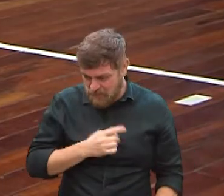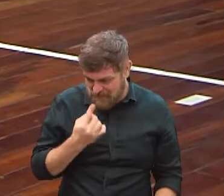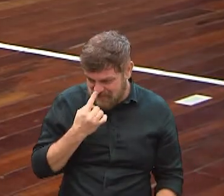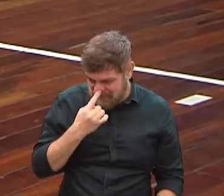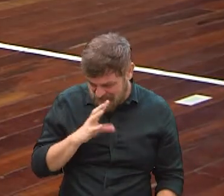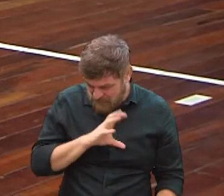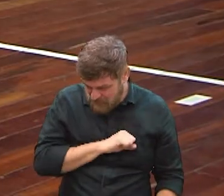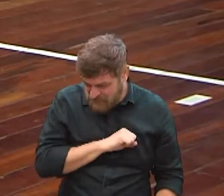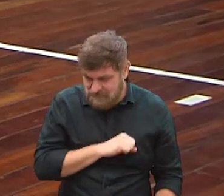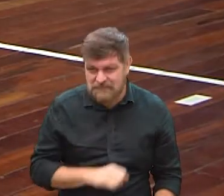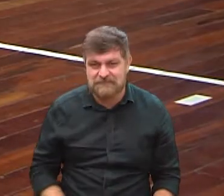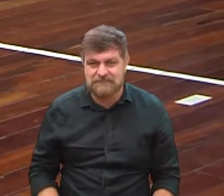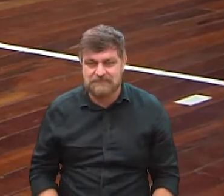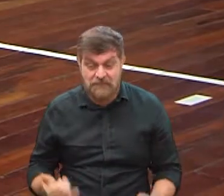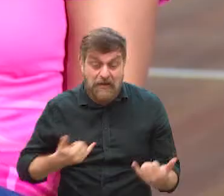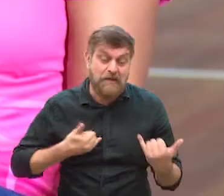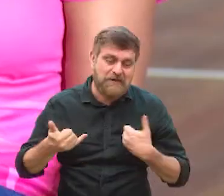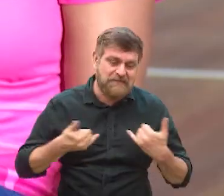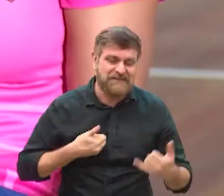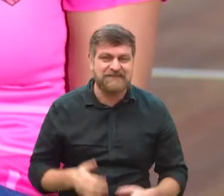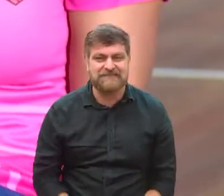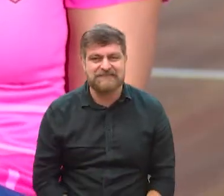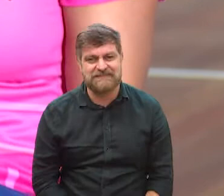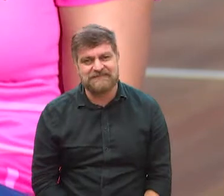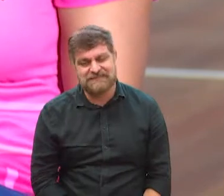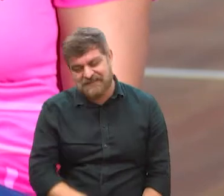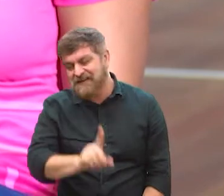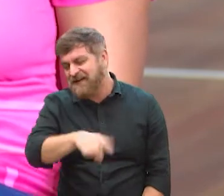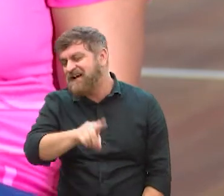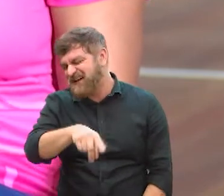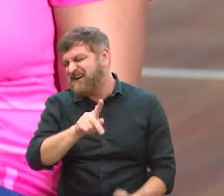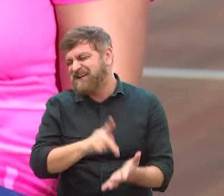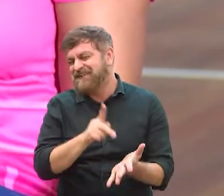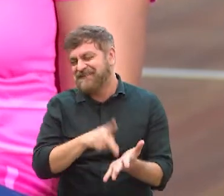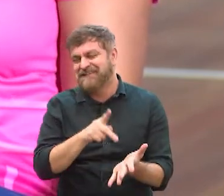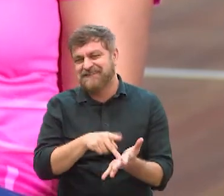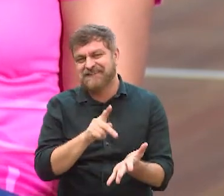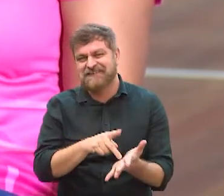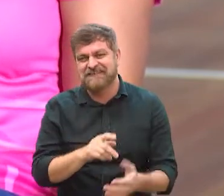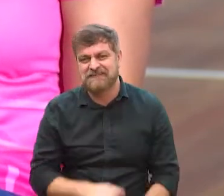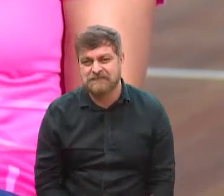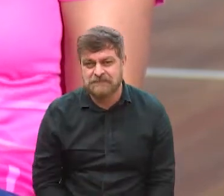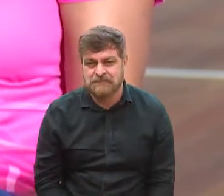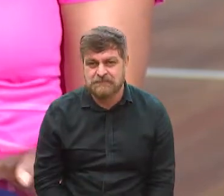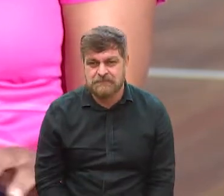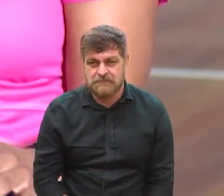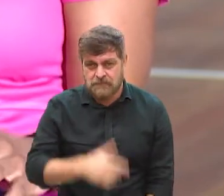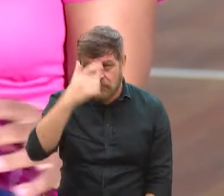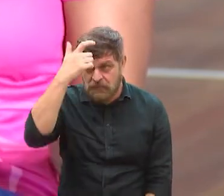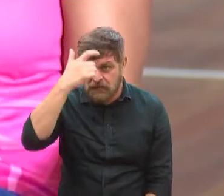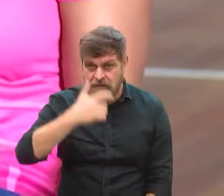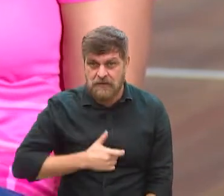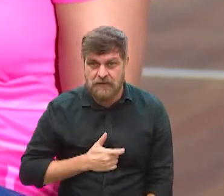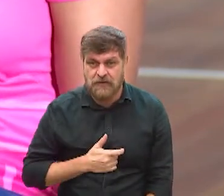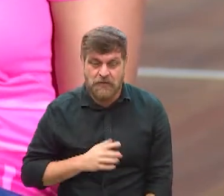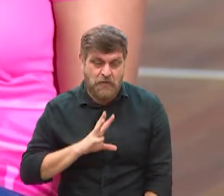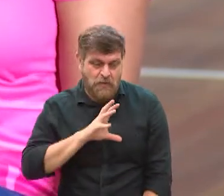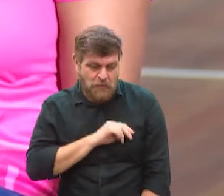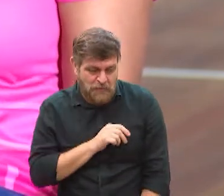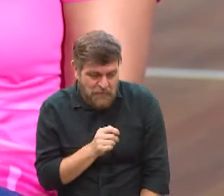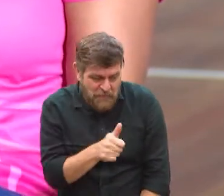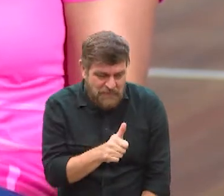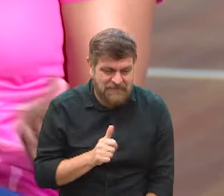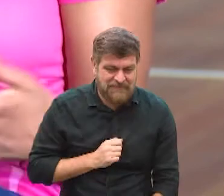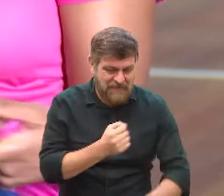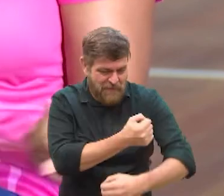essa história pra mim. Então, é verdade. Na verdade, eu sou de tudo um pouco, né?